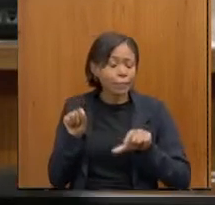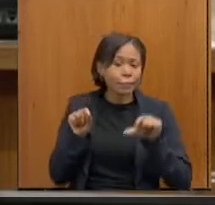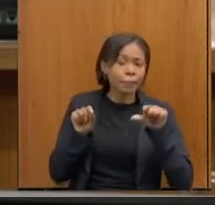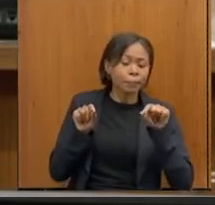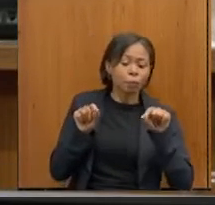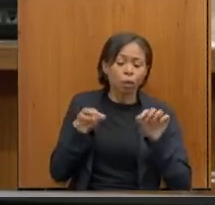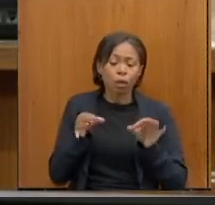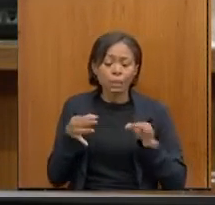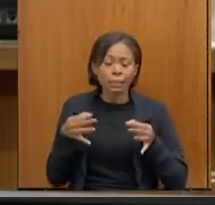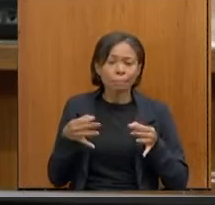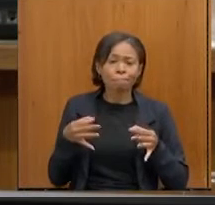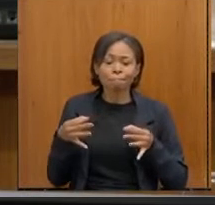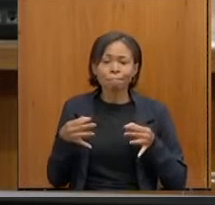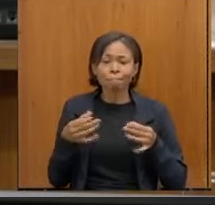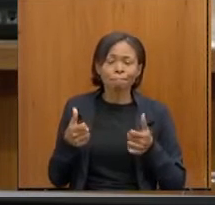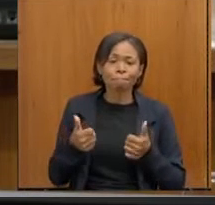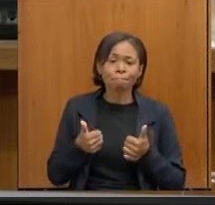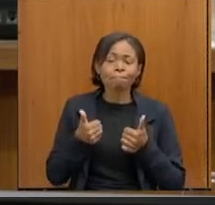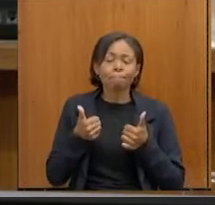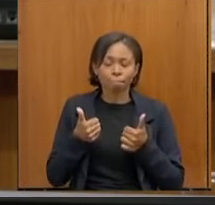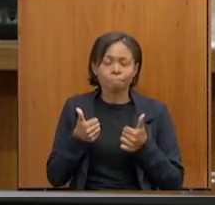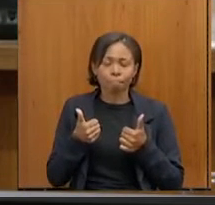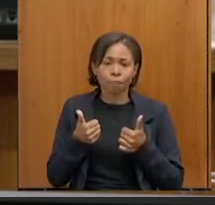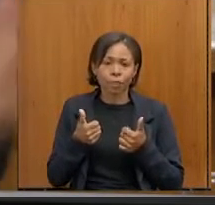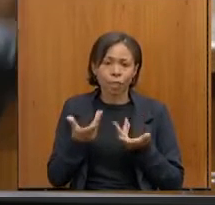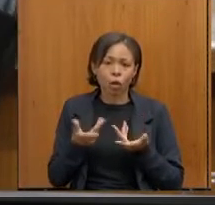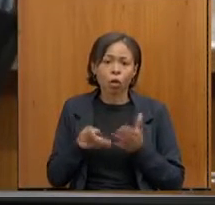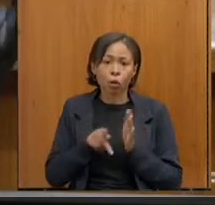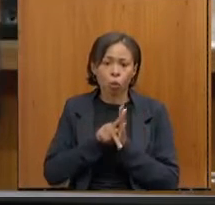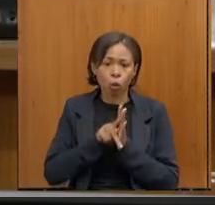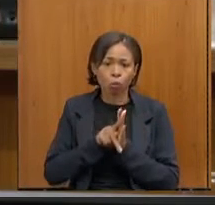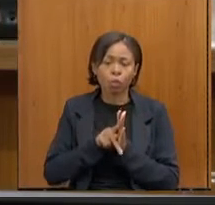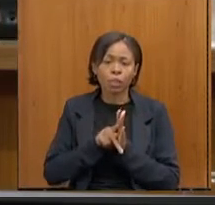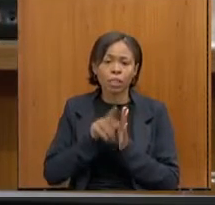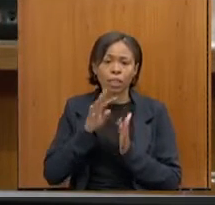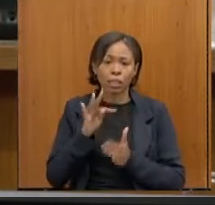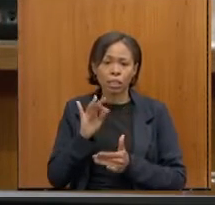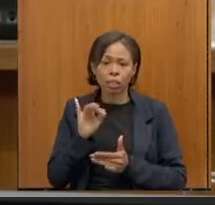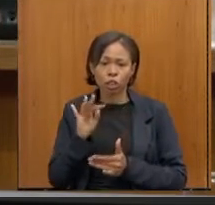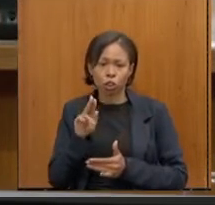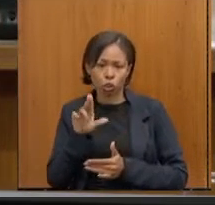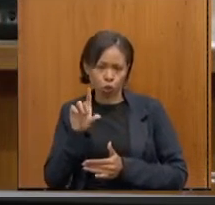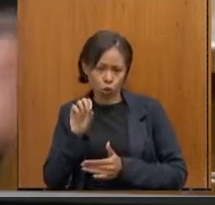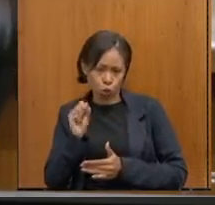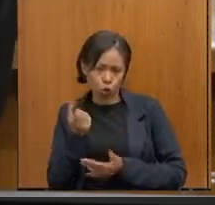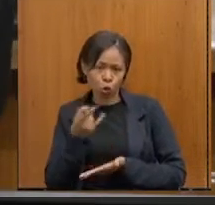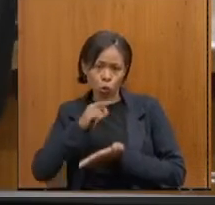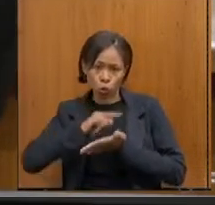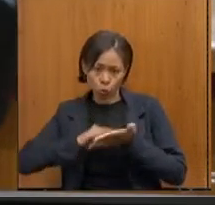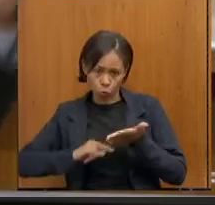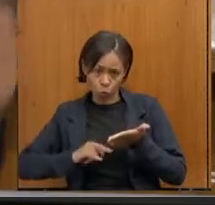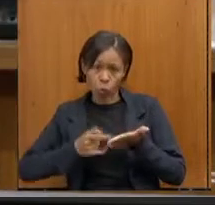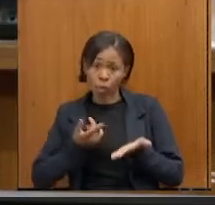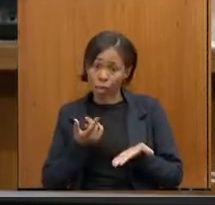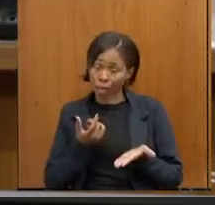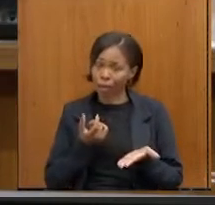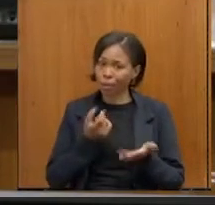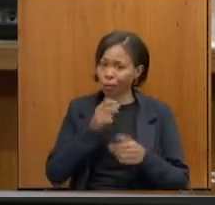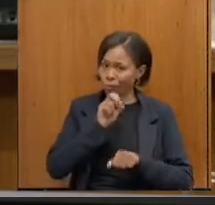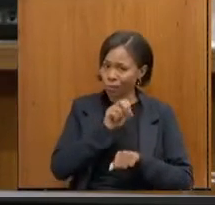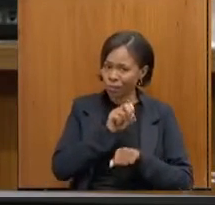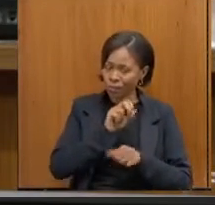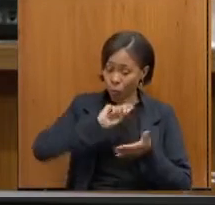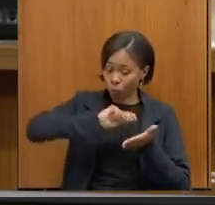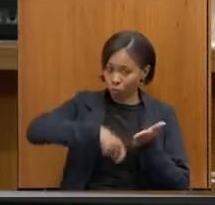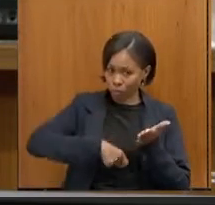mais justa de escolha desses é títulos que serão feitos via contrato da sede no âmbito dos